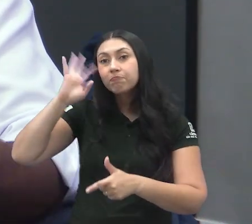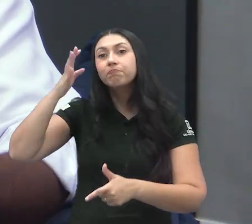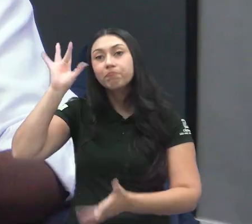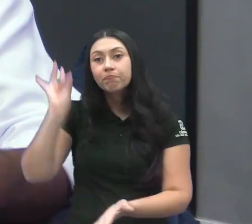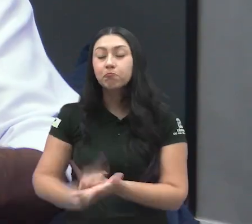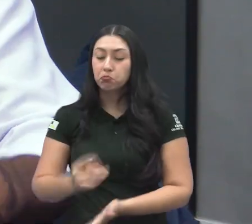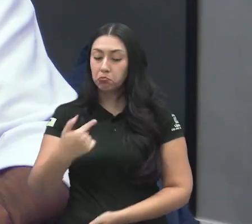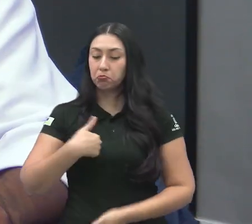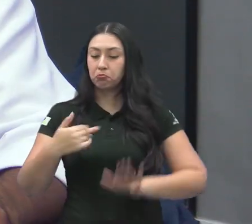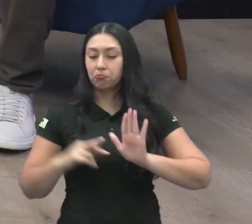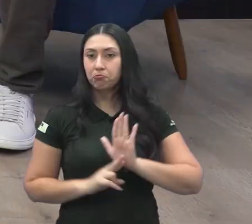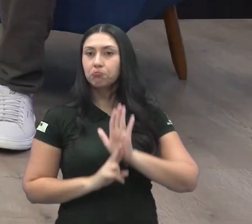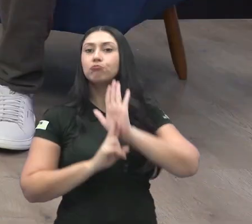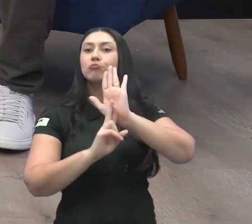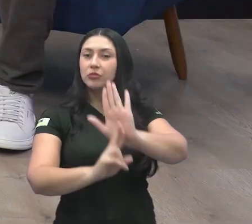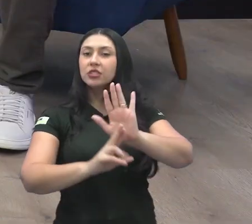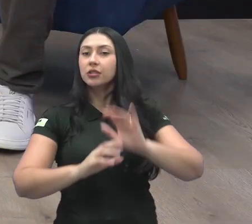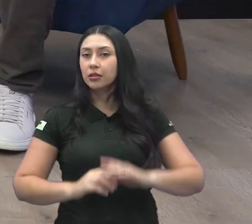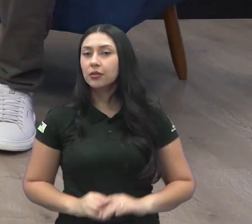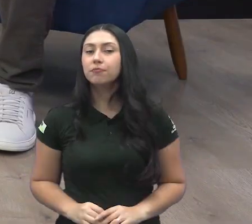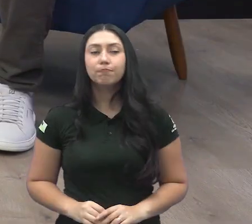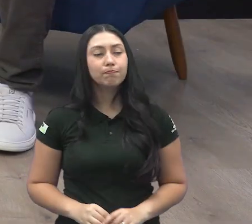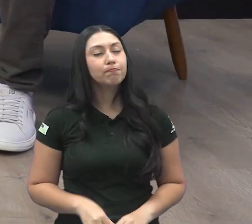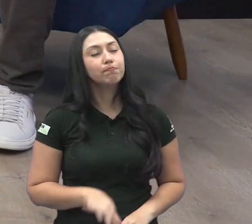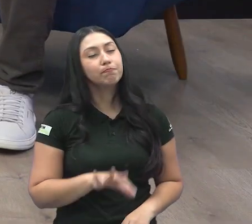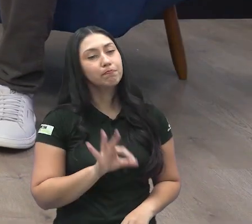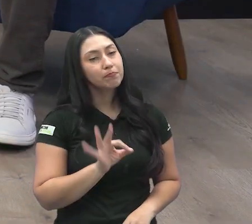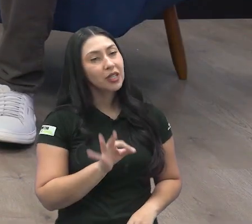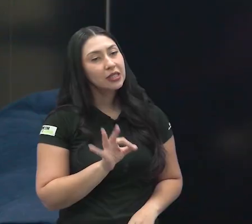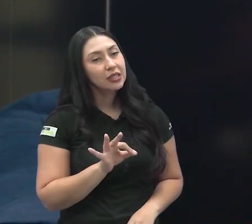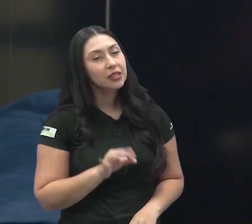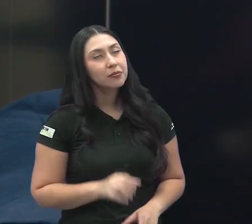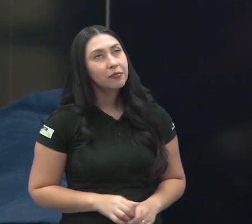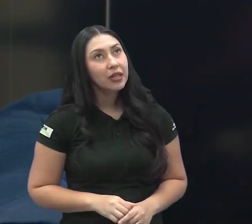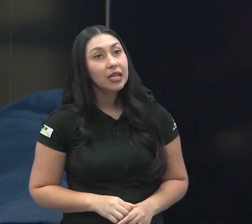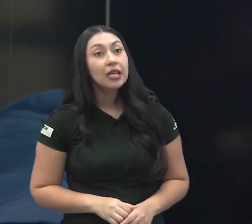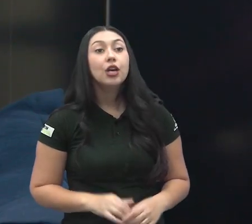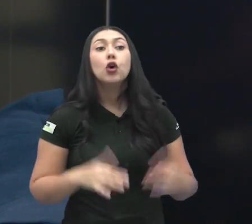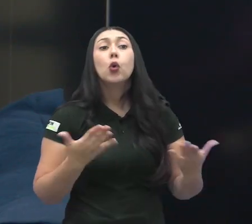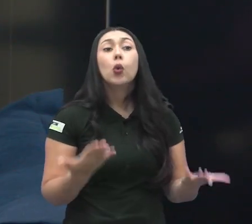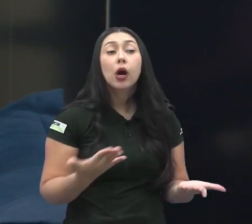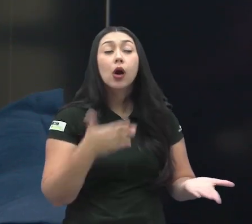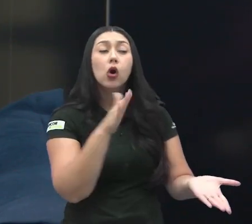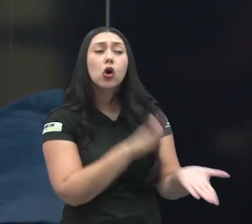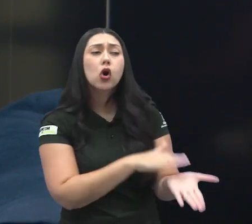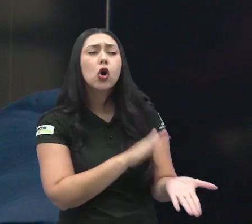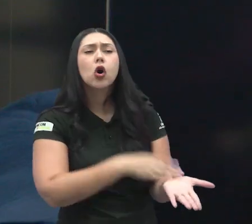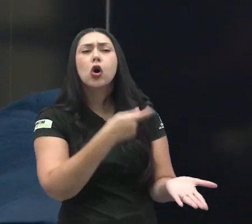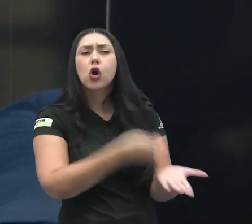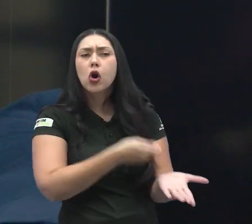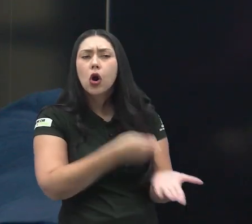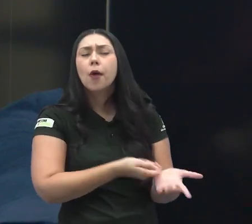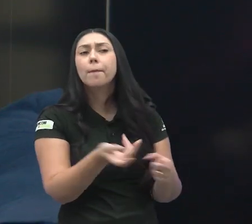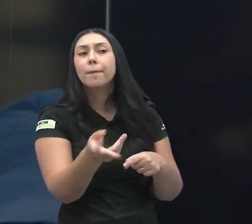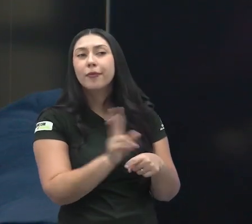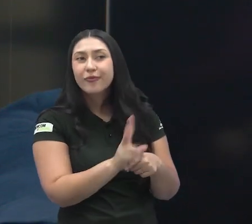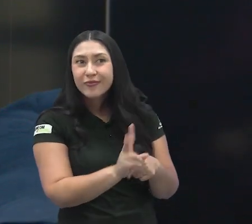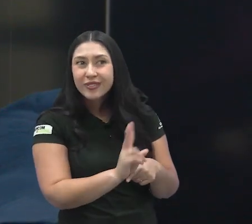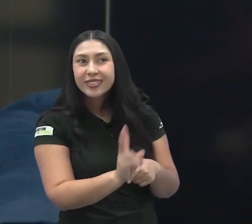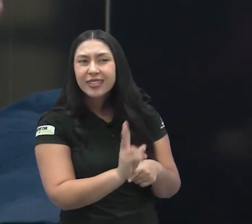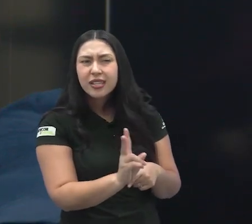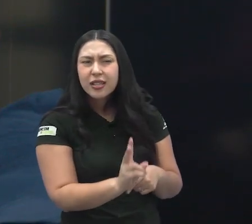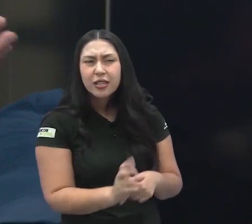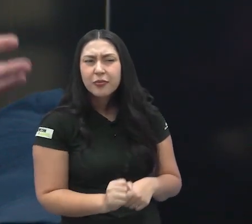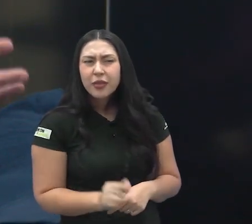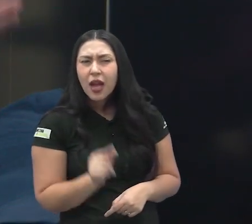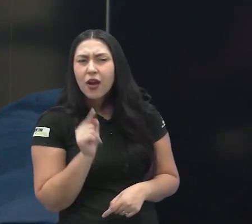representada pelo parlamentar que ela elegeu. Sem dúvidas. E quando é realizada essa cobrança, esse trabalho de fiscalização, o